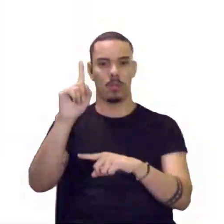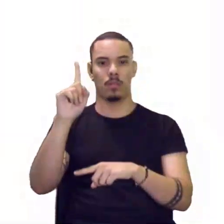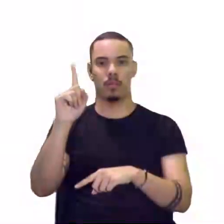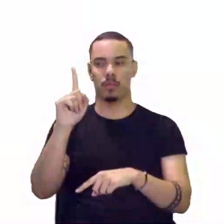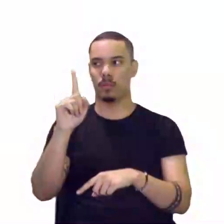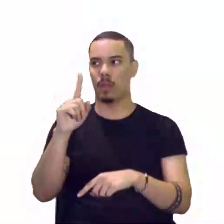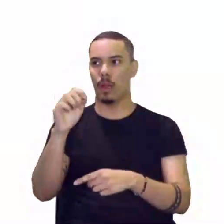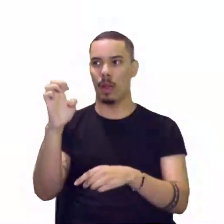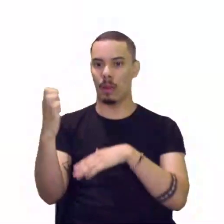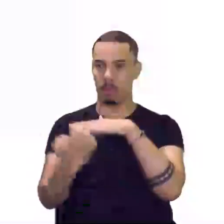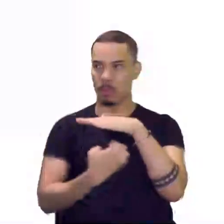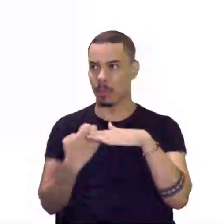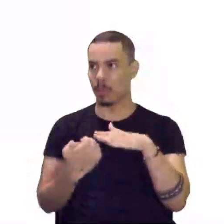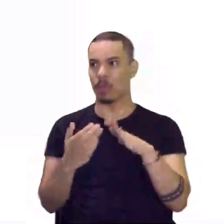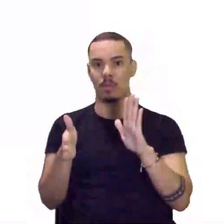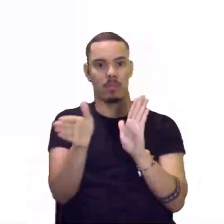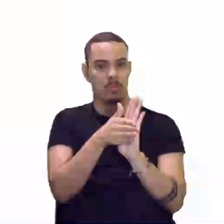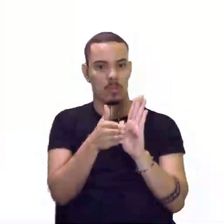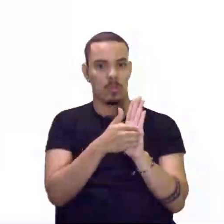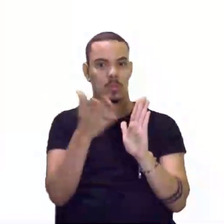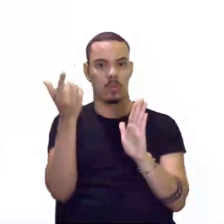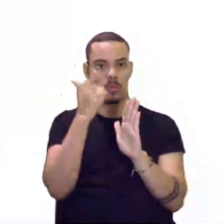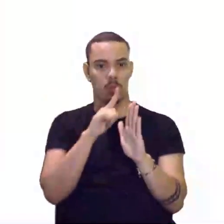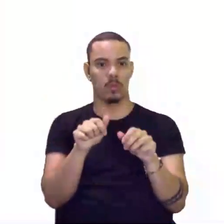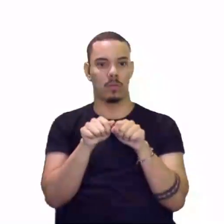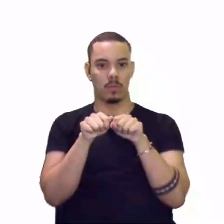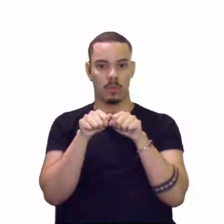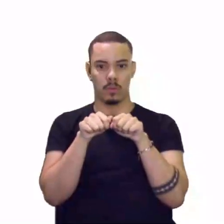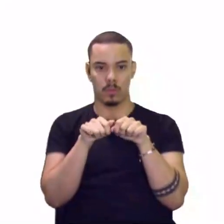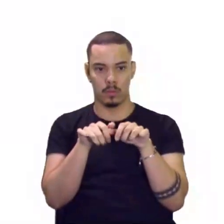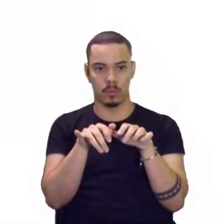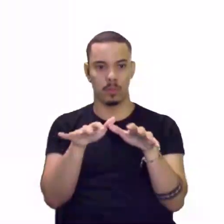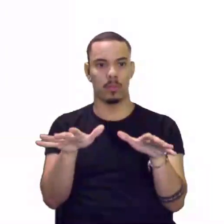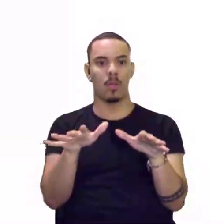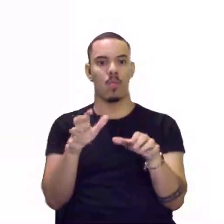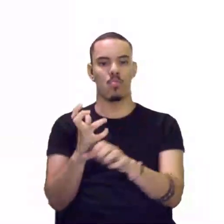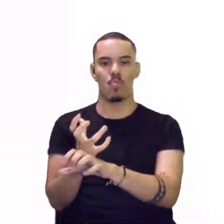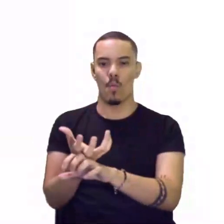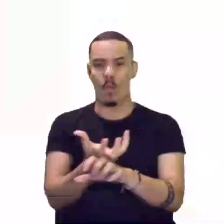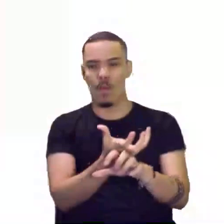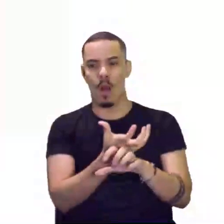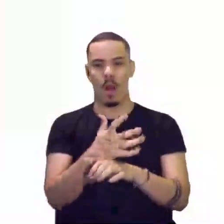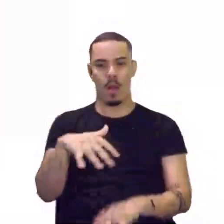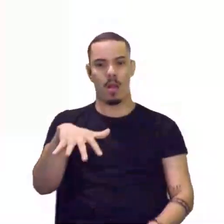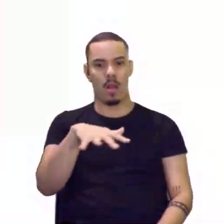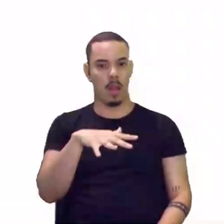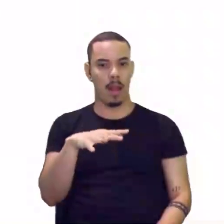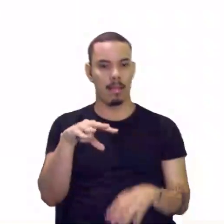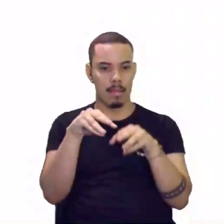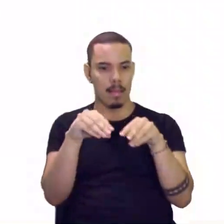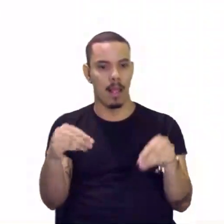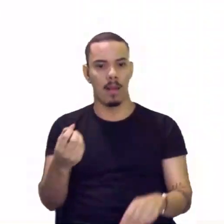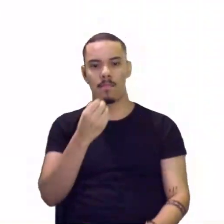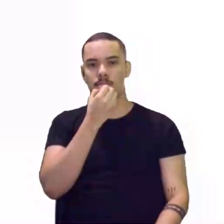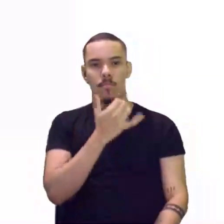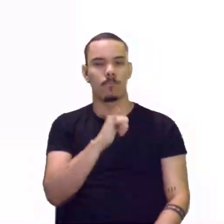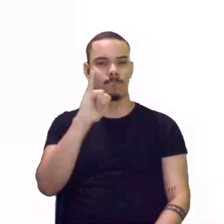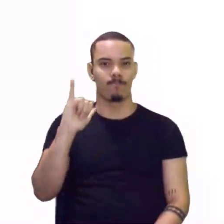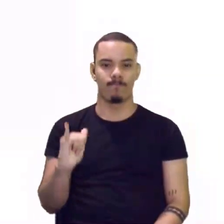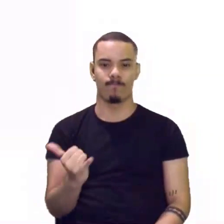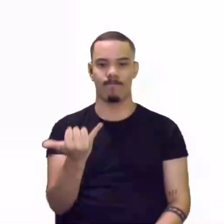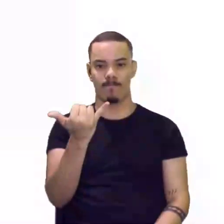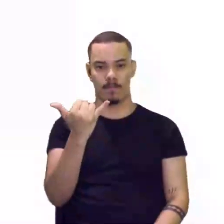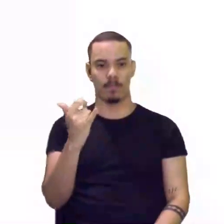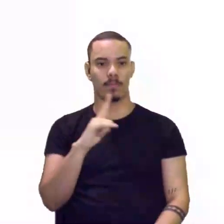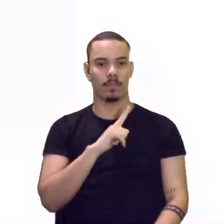canavieira proporcionou a ocupação do sertão com pecuária. As terras férteis da zona da mata